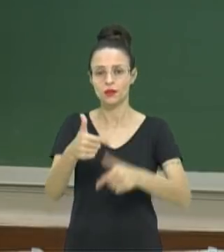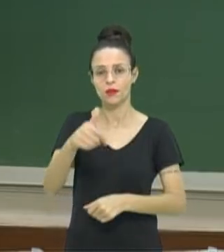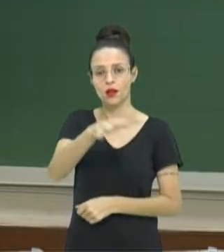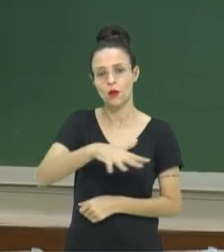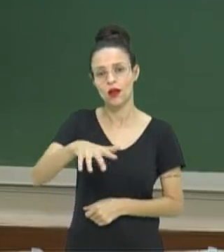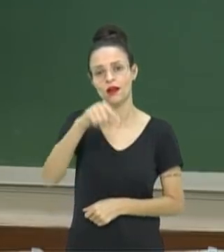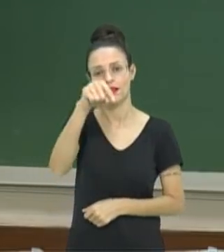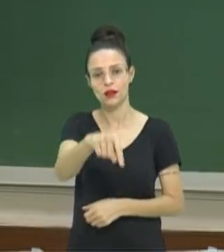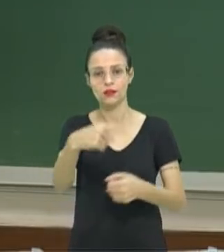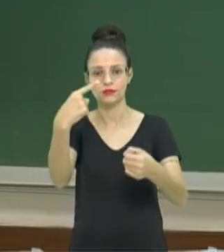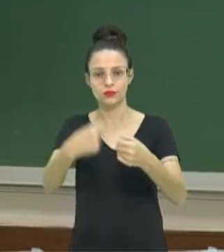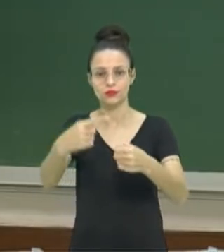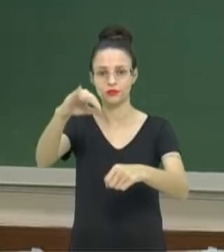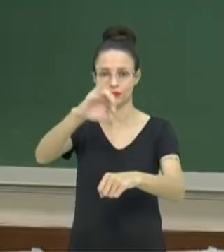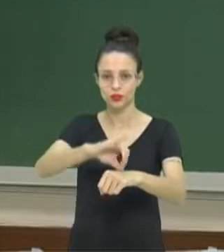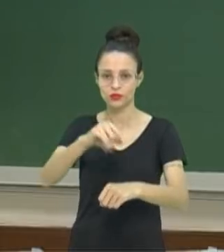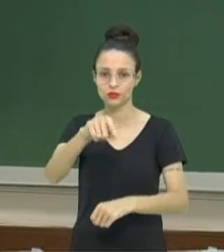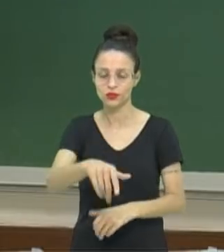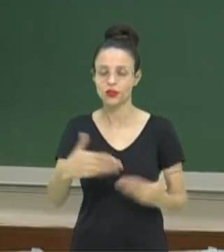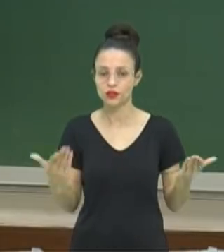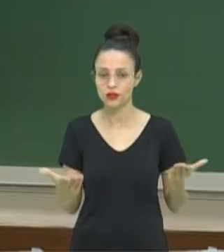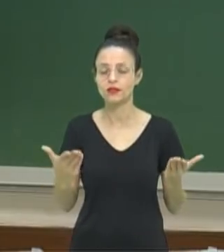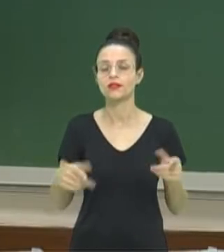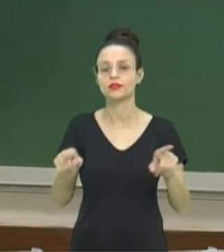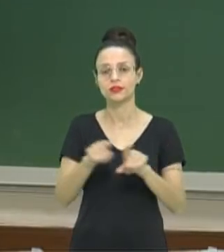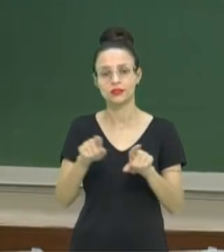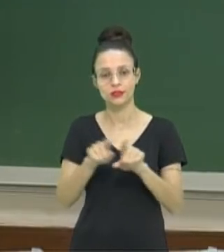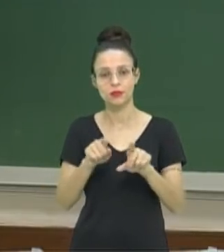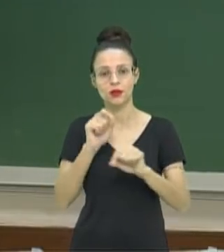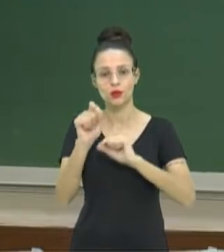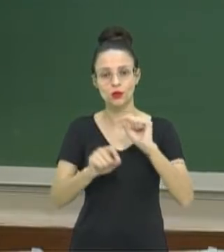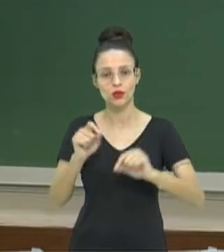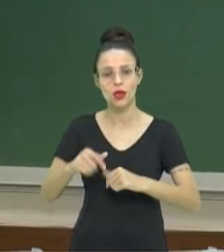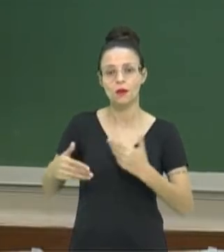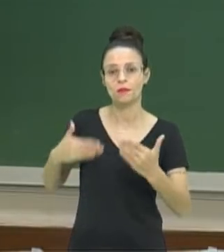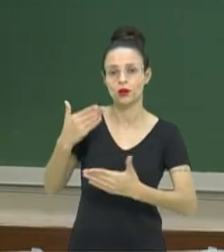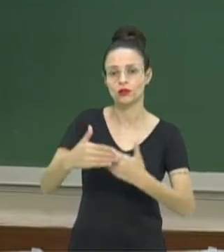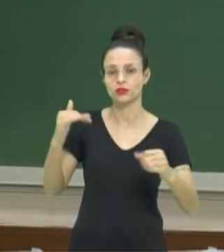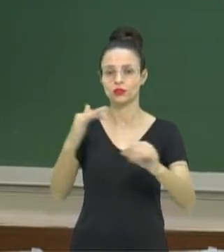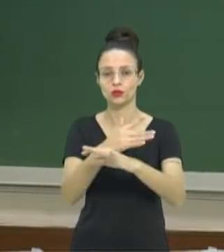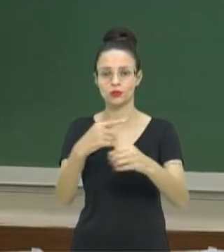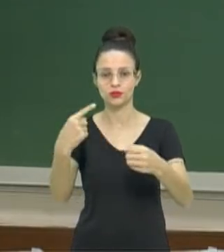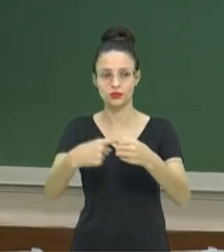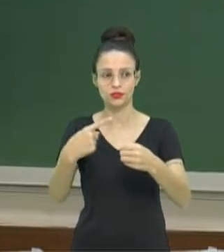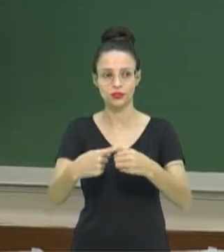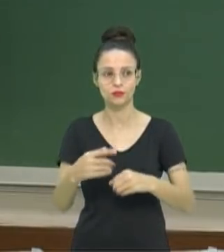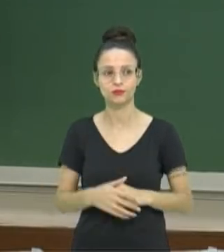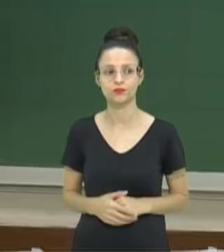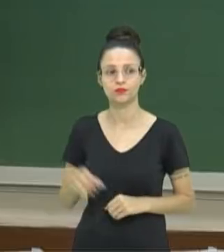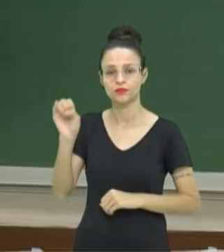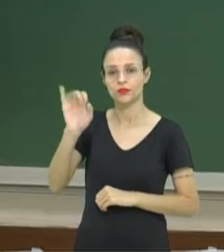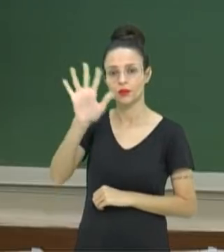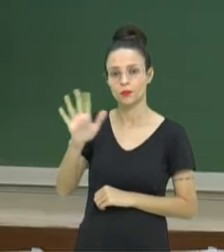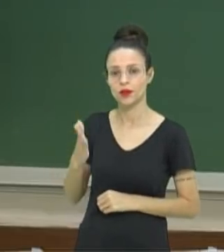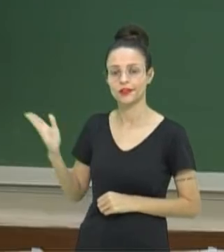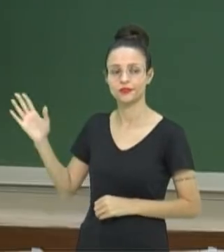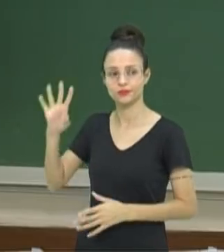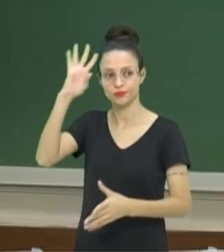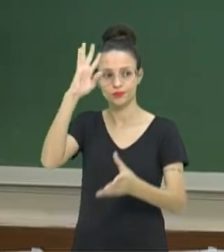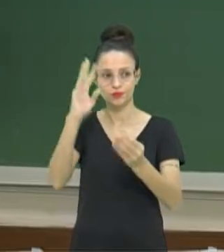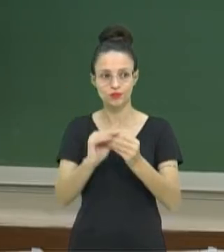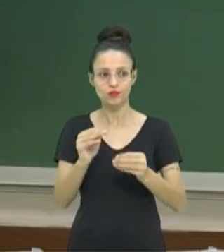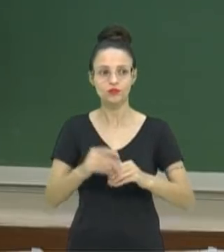normalmente vão ser lá nos centros urbanos. E aí a gente vai ter também a ideia do processo de urbanização. Eu trouxe uma imagem para a gente